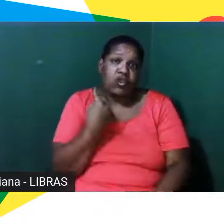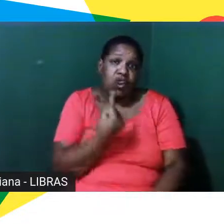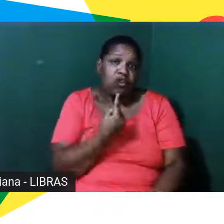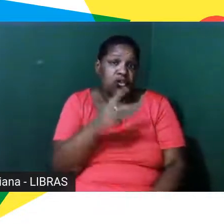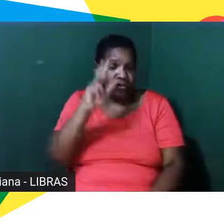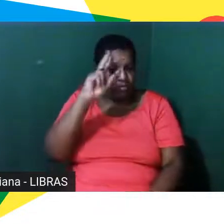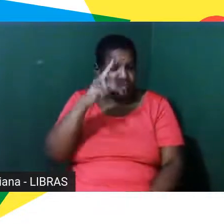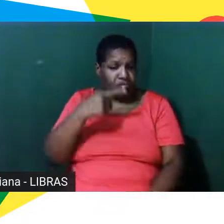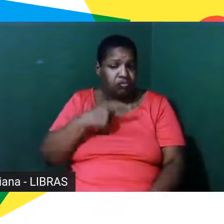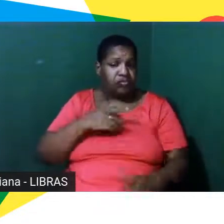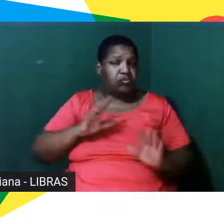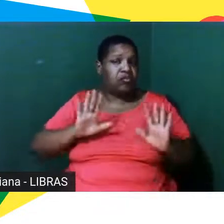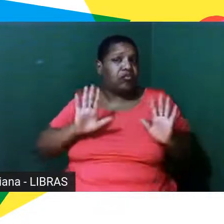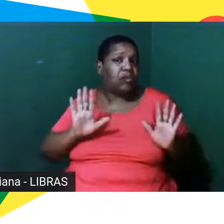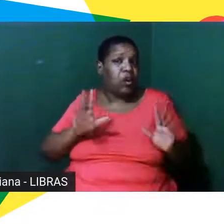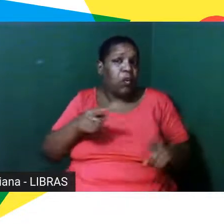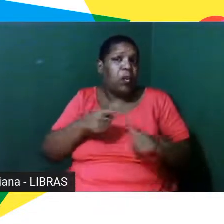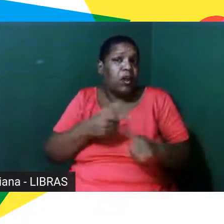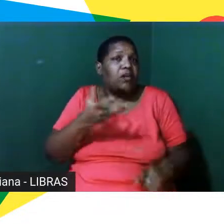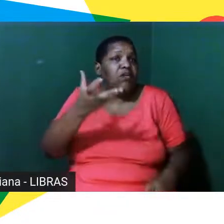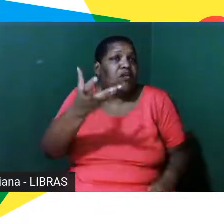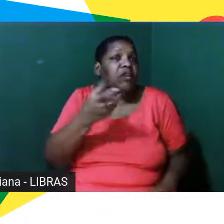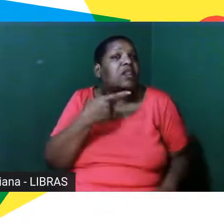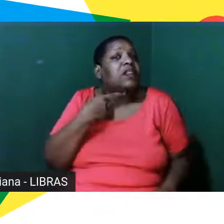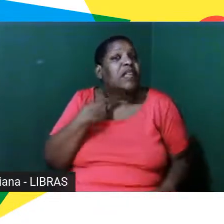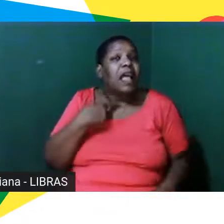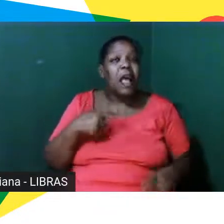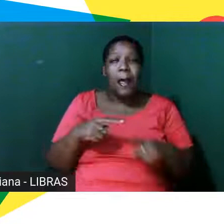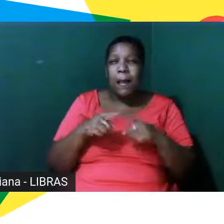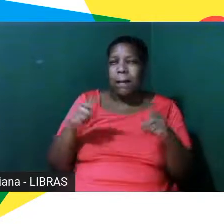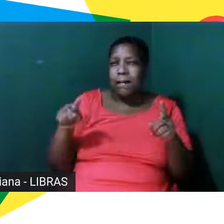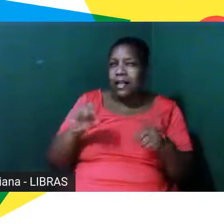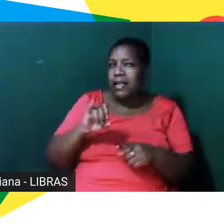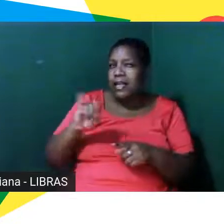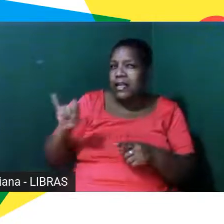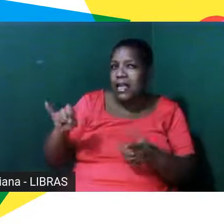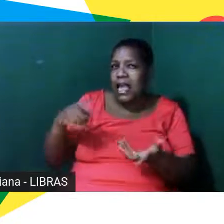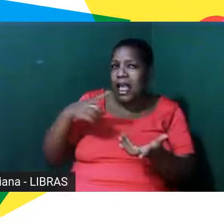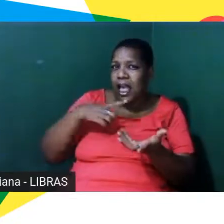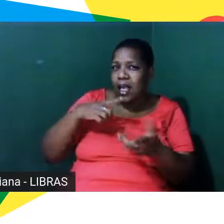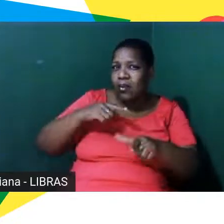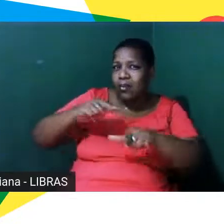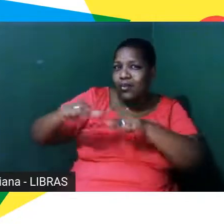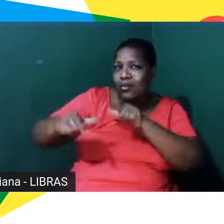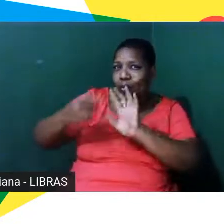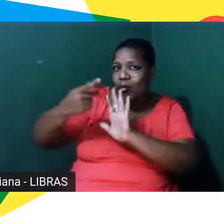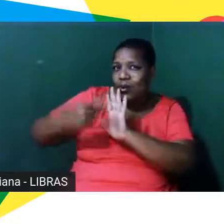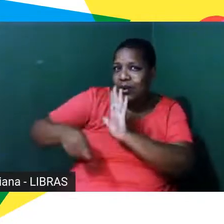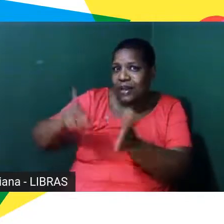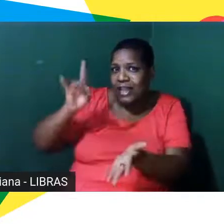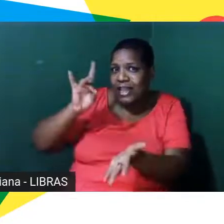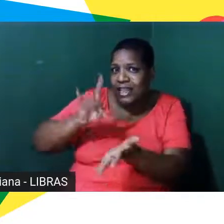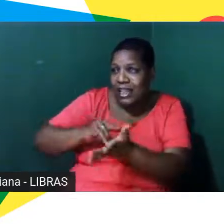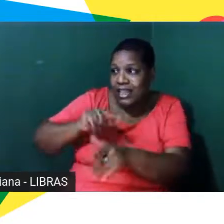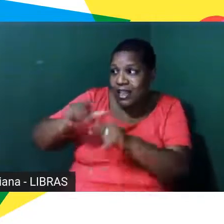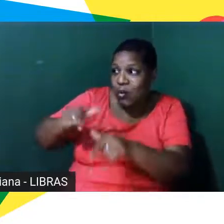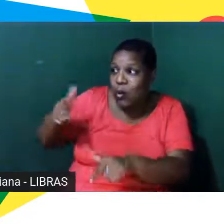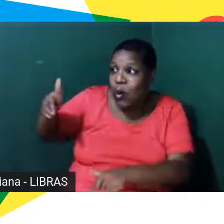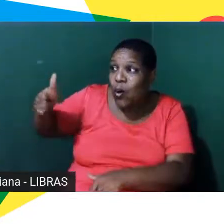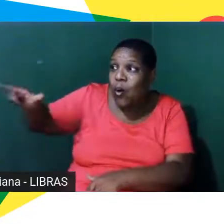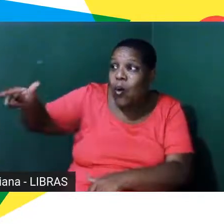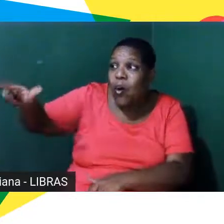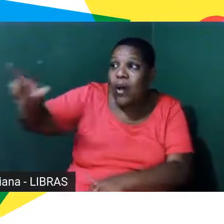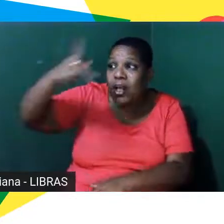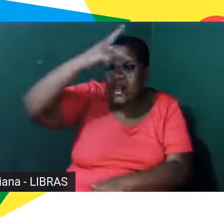e você tá fazendo porque você quer mas não uma realidade que a gente está trabalhando com outras